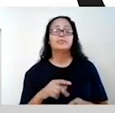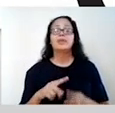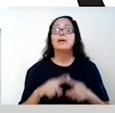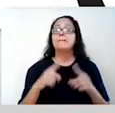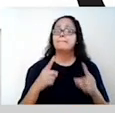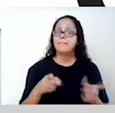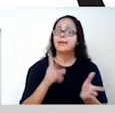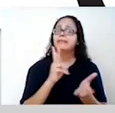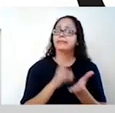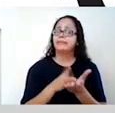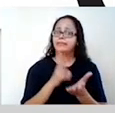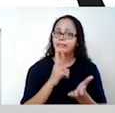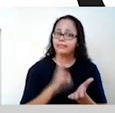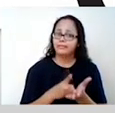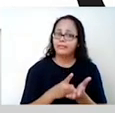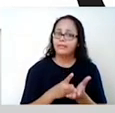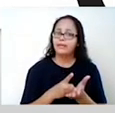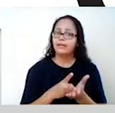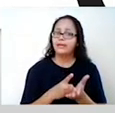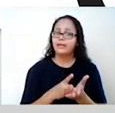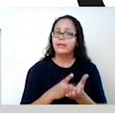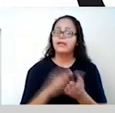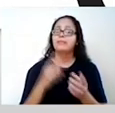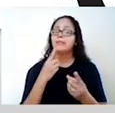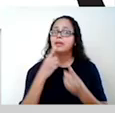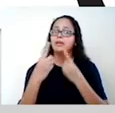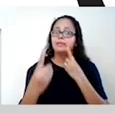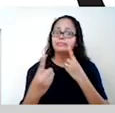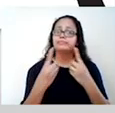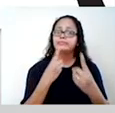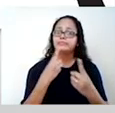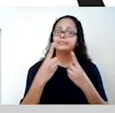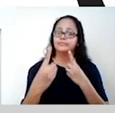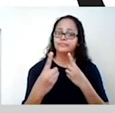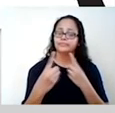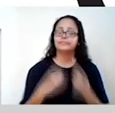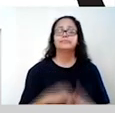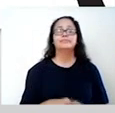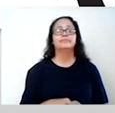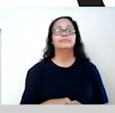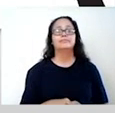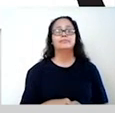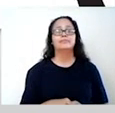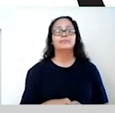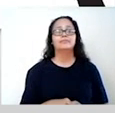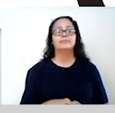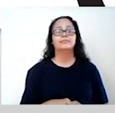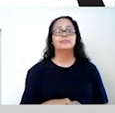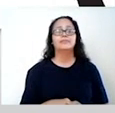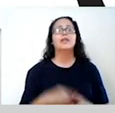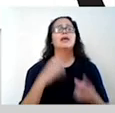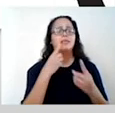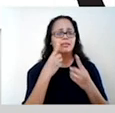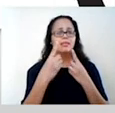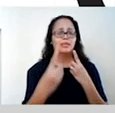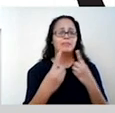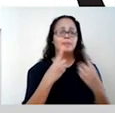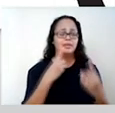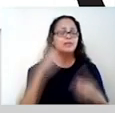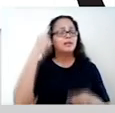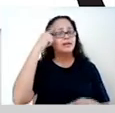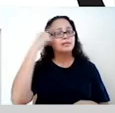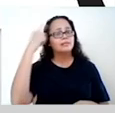mas sempre tem uma discussão, um debate de ideias, de opiniões. Então, ele sempre vai debater